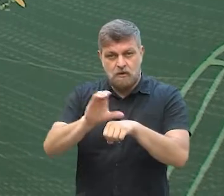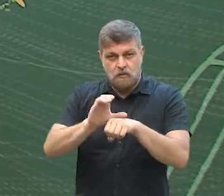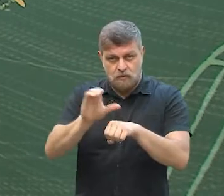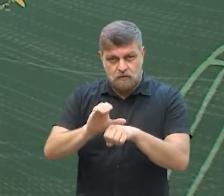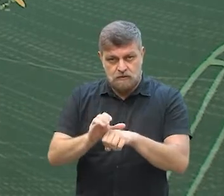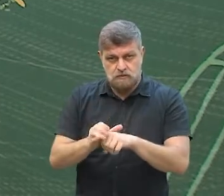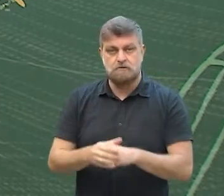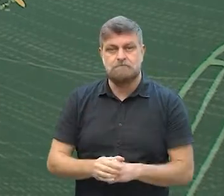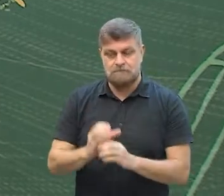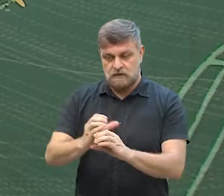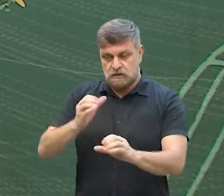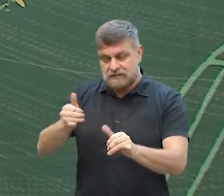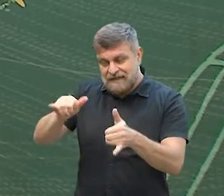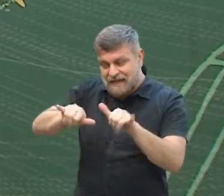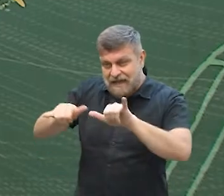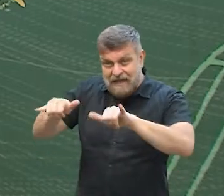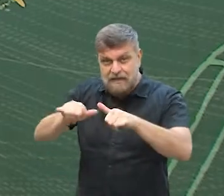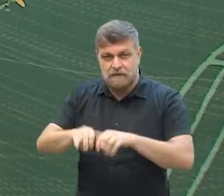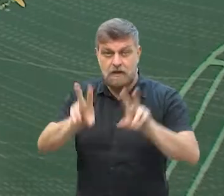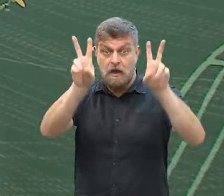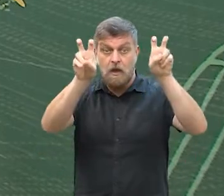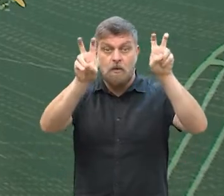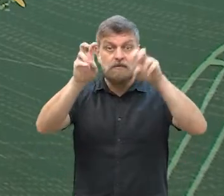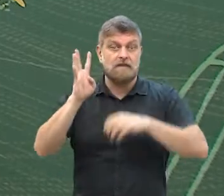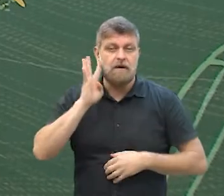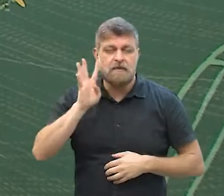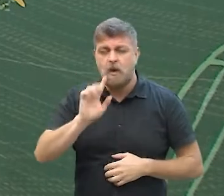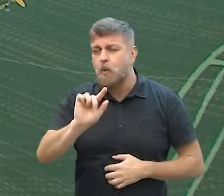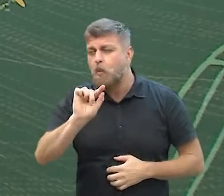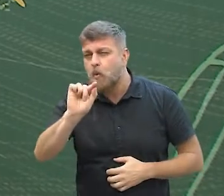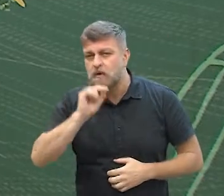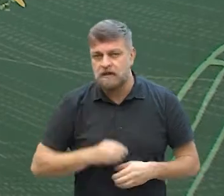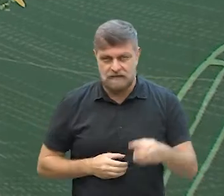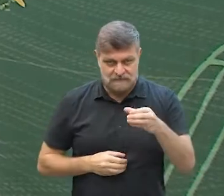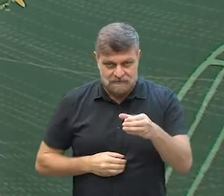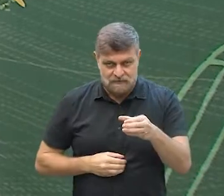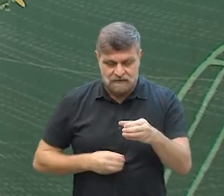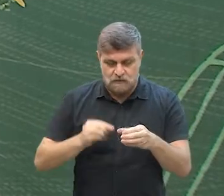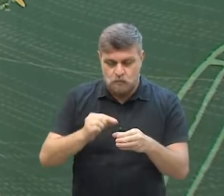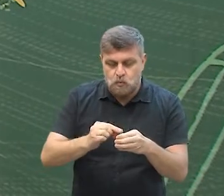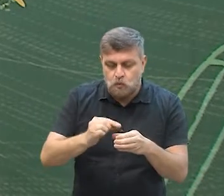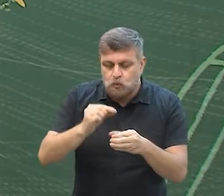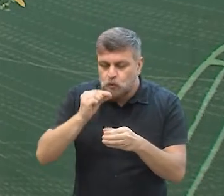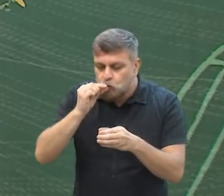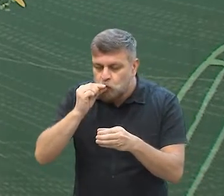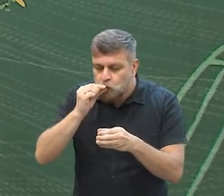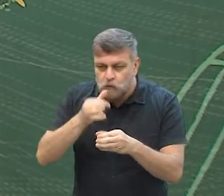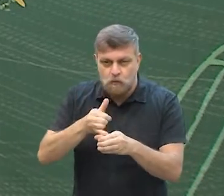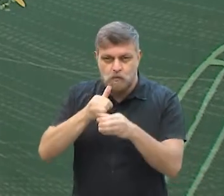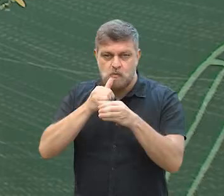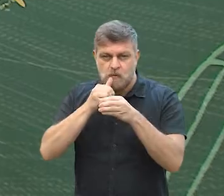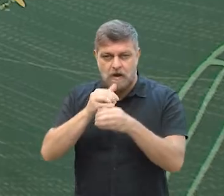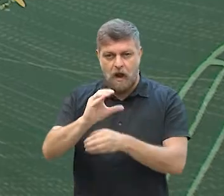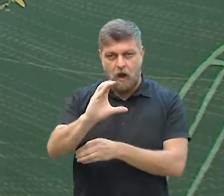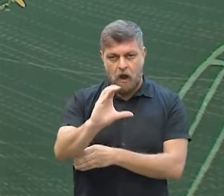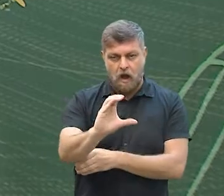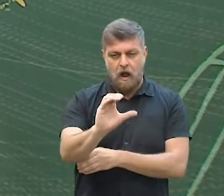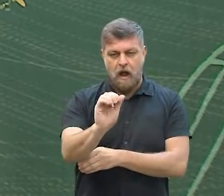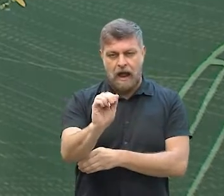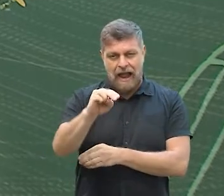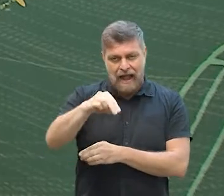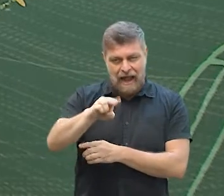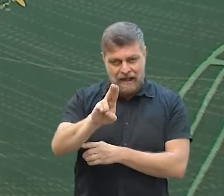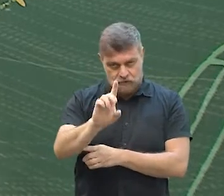química por conta de um assunto bem legal, um canudo que está surgindo aí. Logicamente elas vão falar mais a respeito